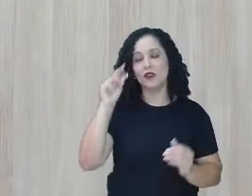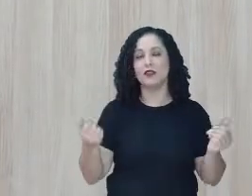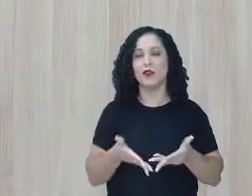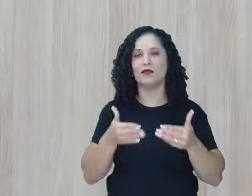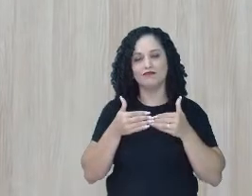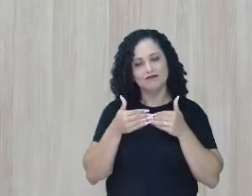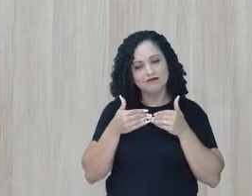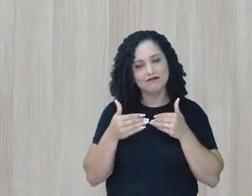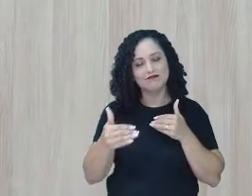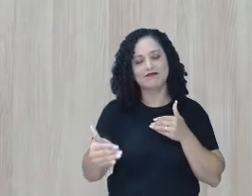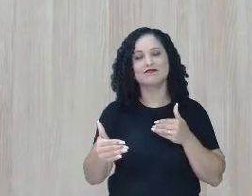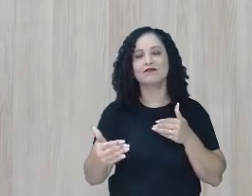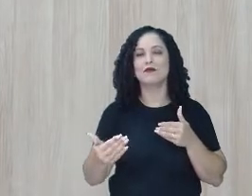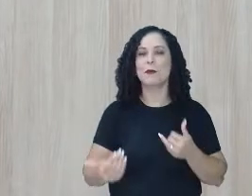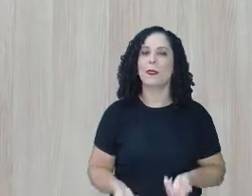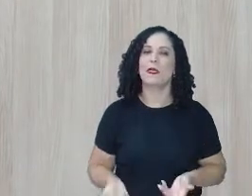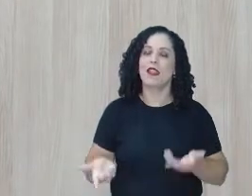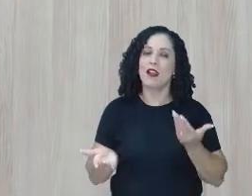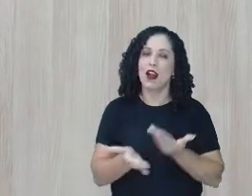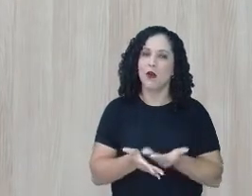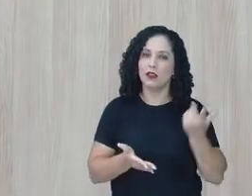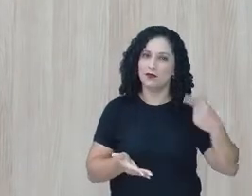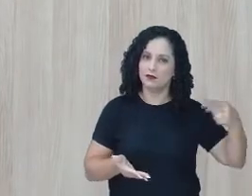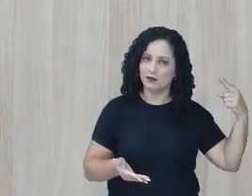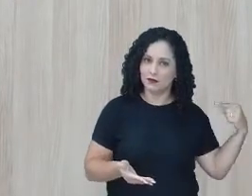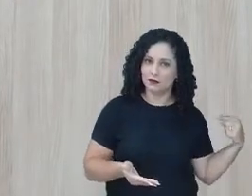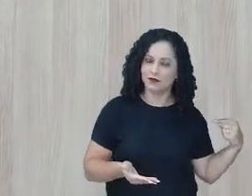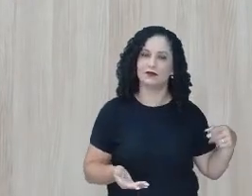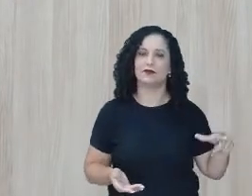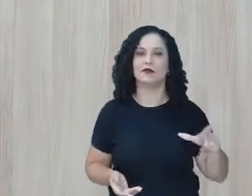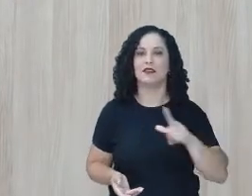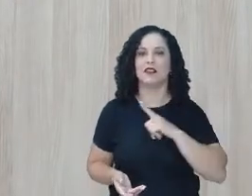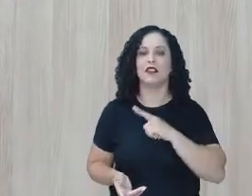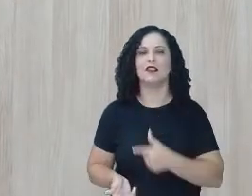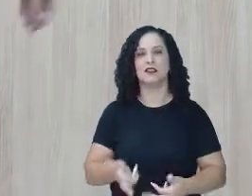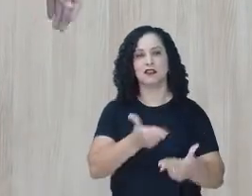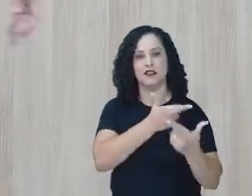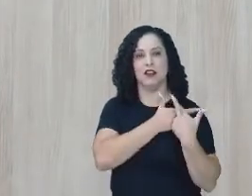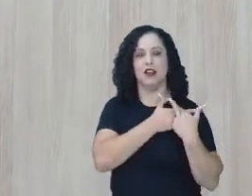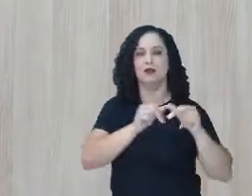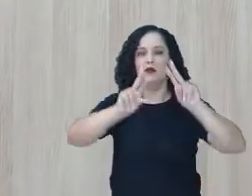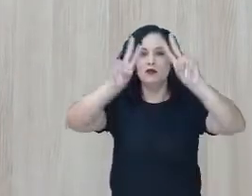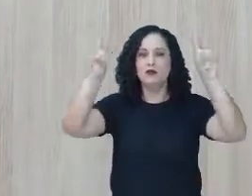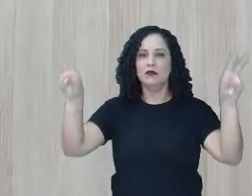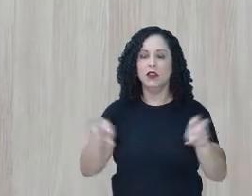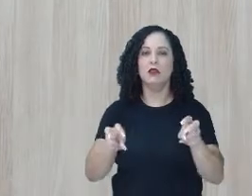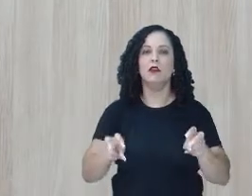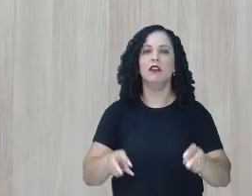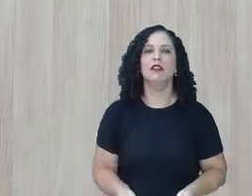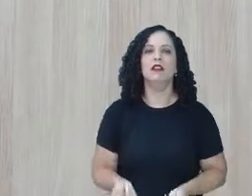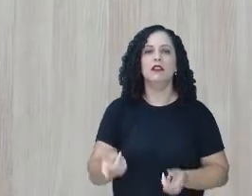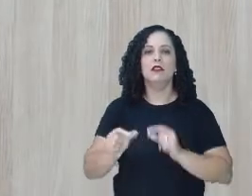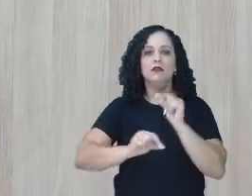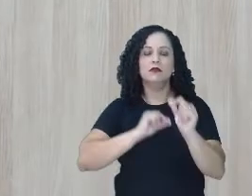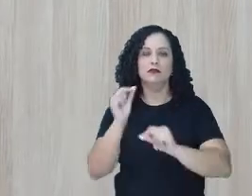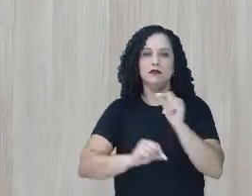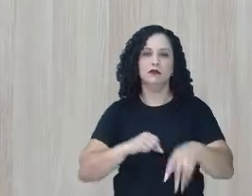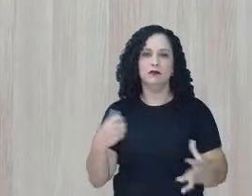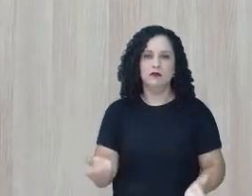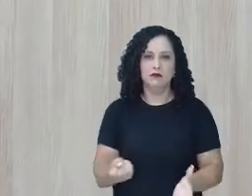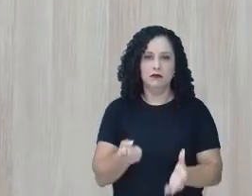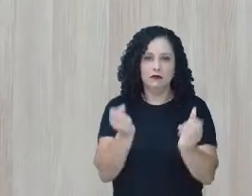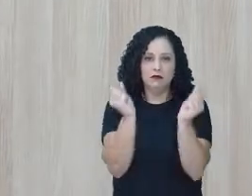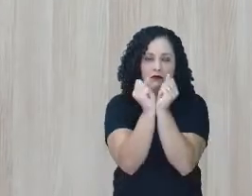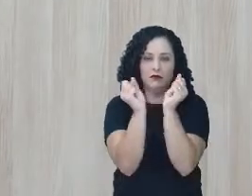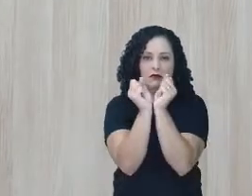aula passada, ao qual nós pensamos, né, esse papel central da escravidão na história do Brasil, e a gente vai pensar um